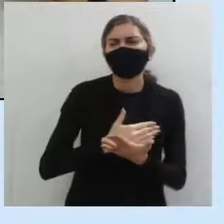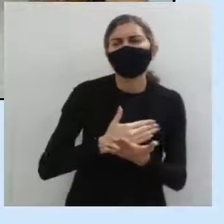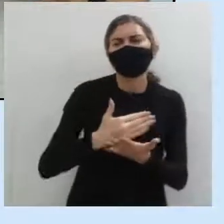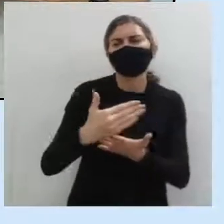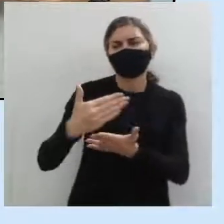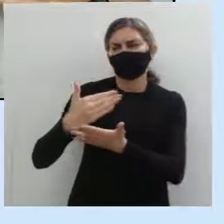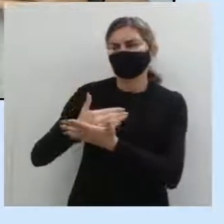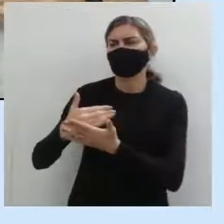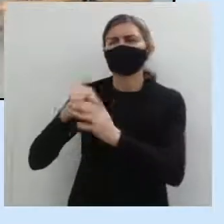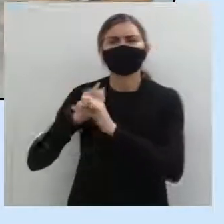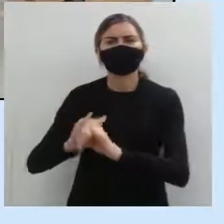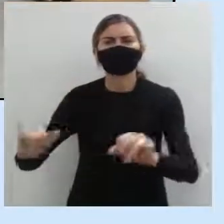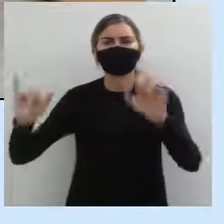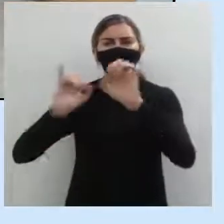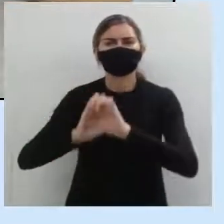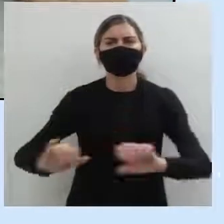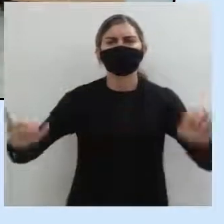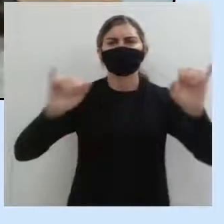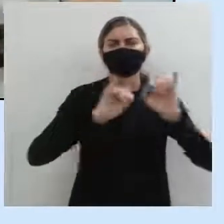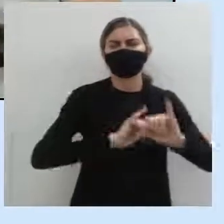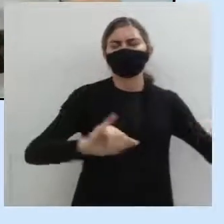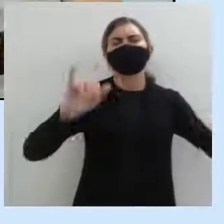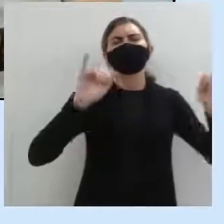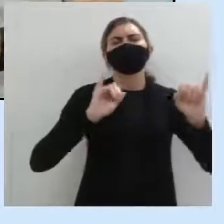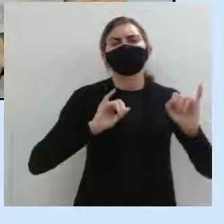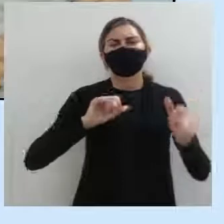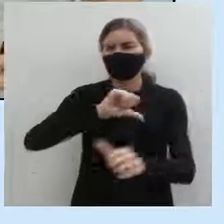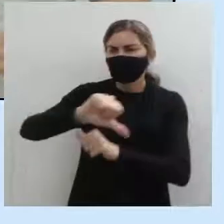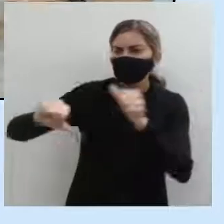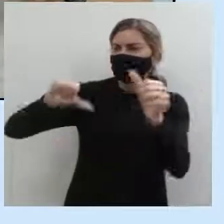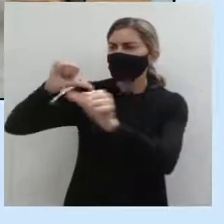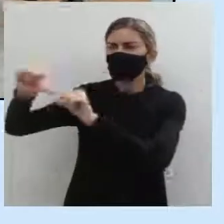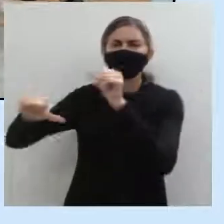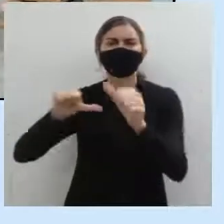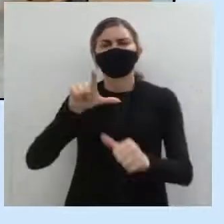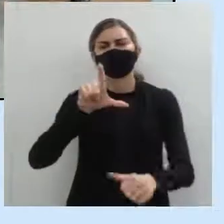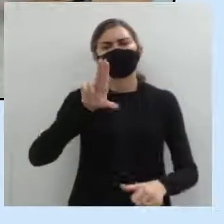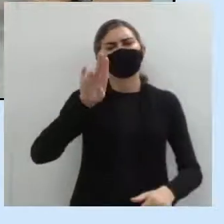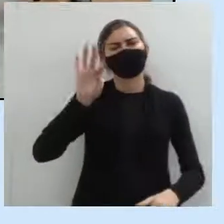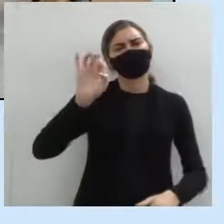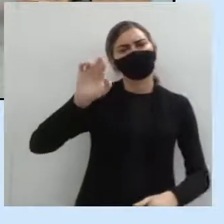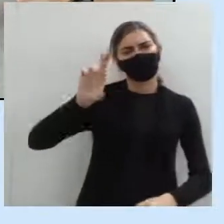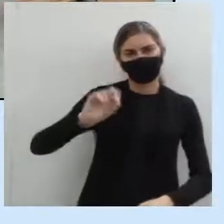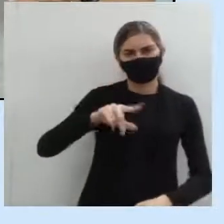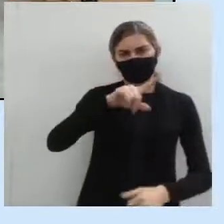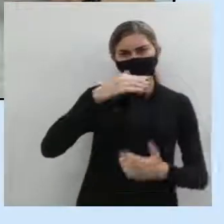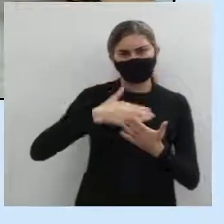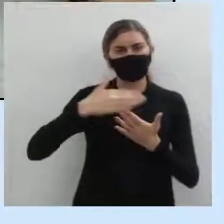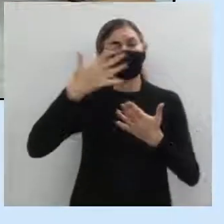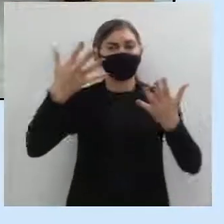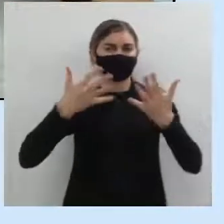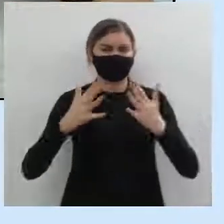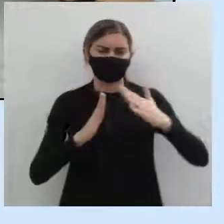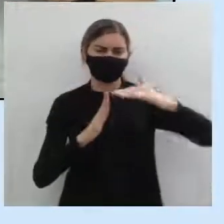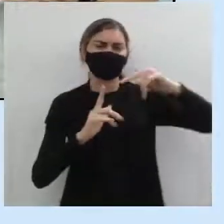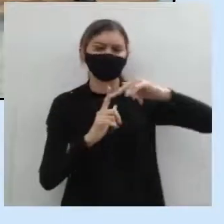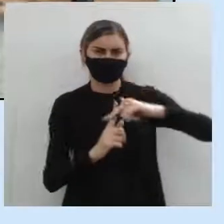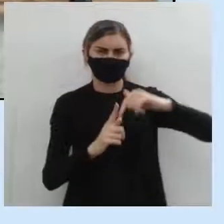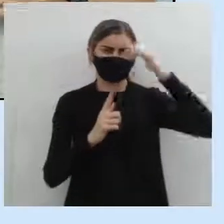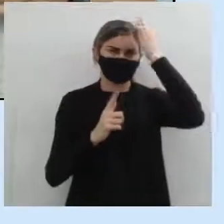começar a pregar suas ideias de reforma. Lutero, a princípio, queria que a